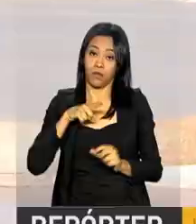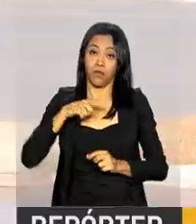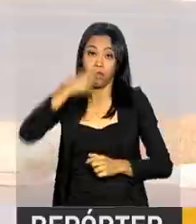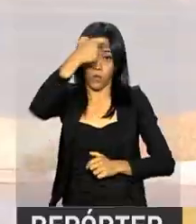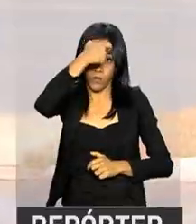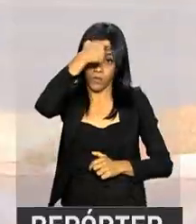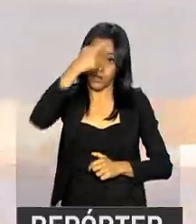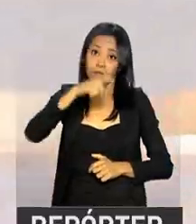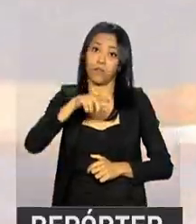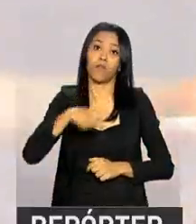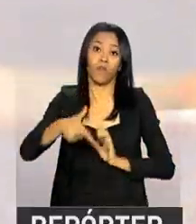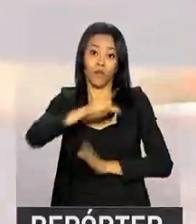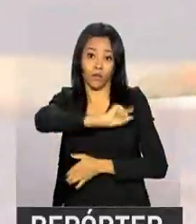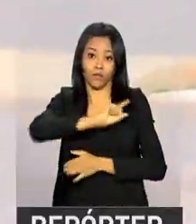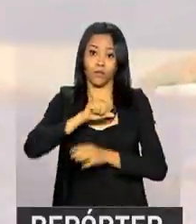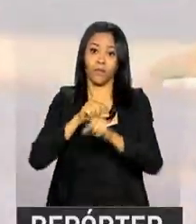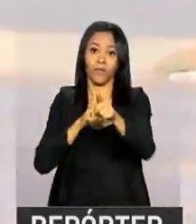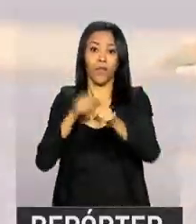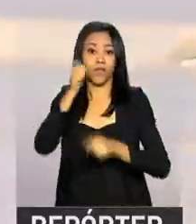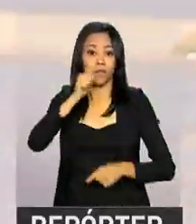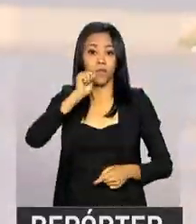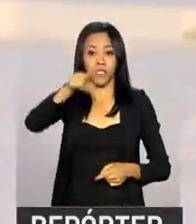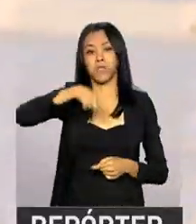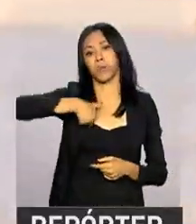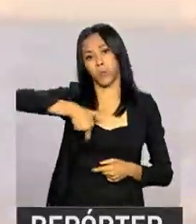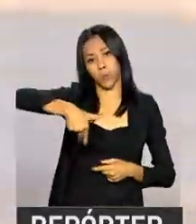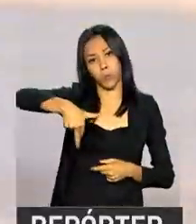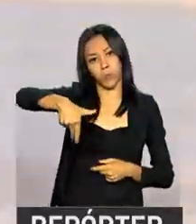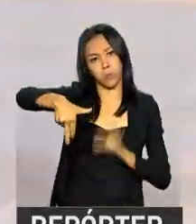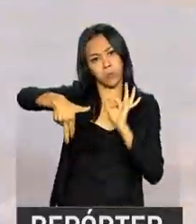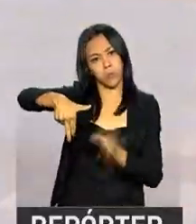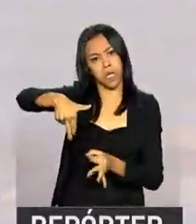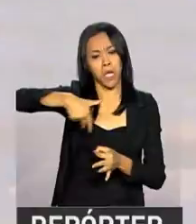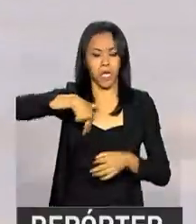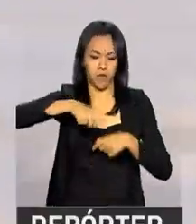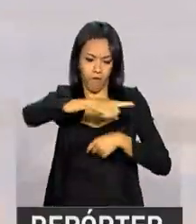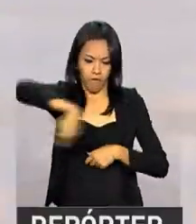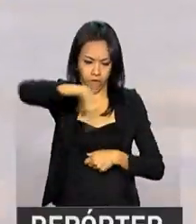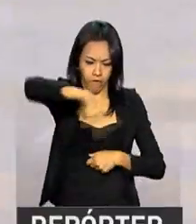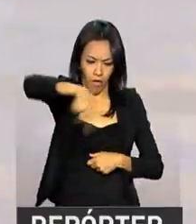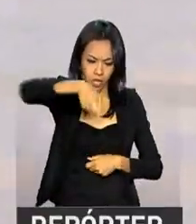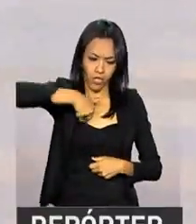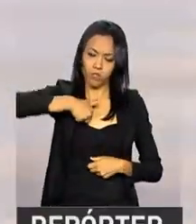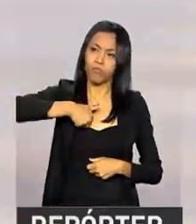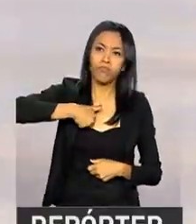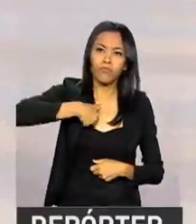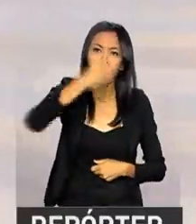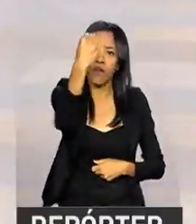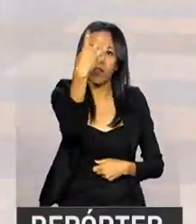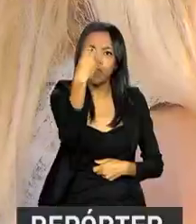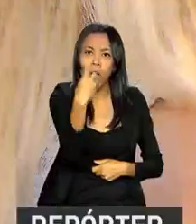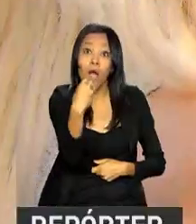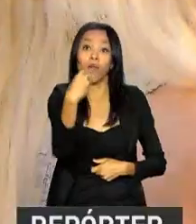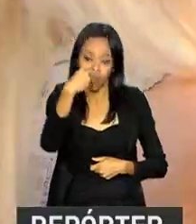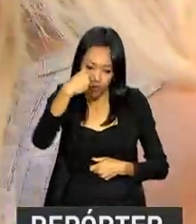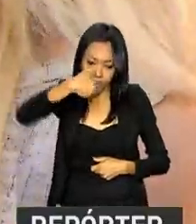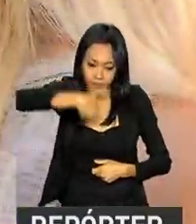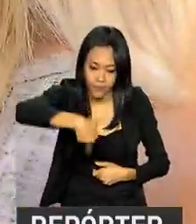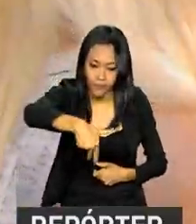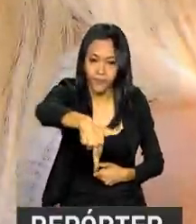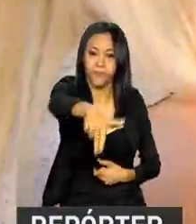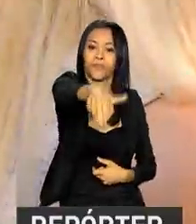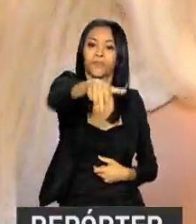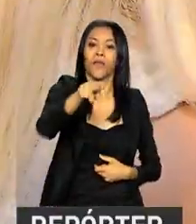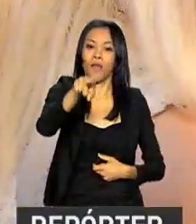as ajude a beth de ser uma pedestre exemplar atravessa na faixa espera o sinal fechar para cruzar as vias a doméstica